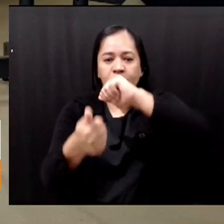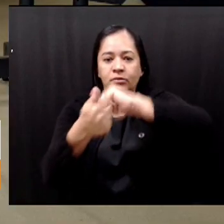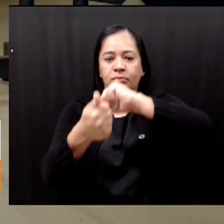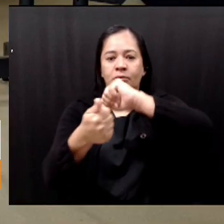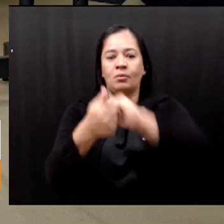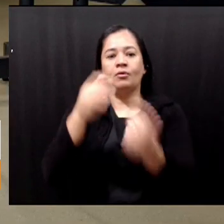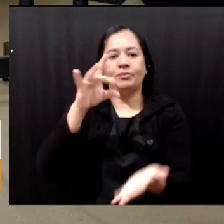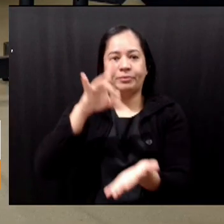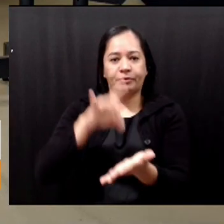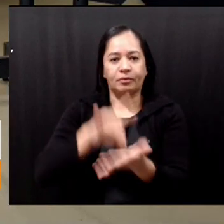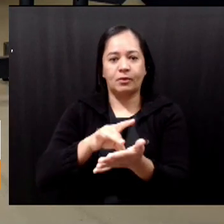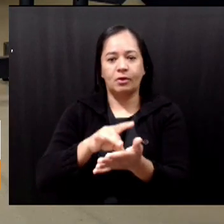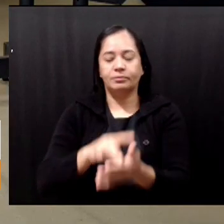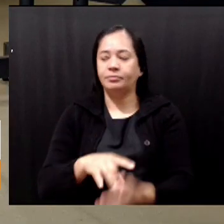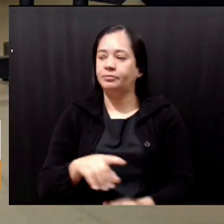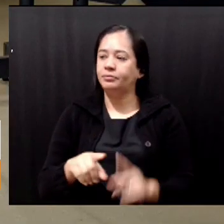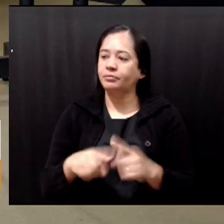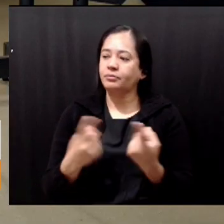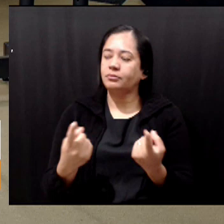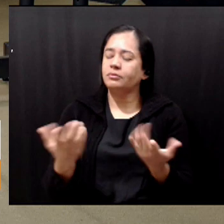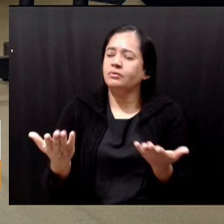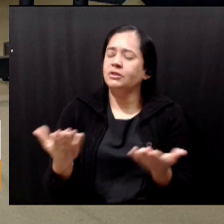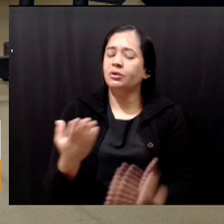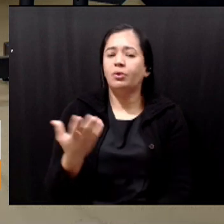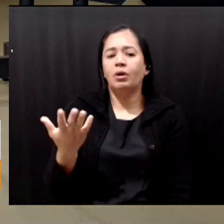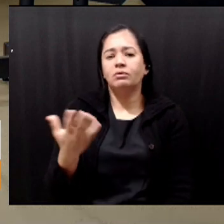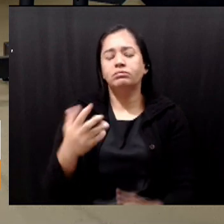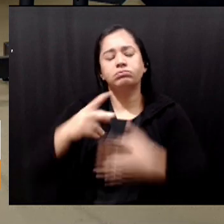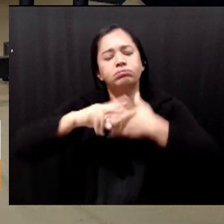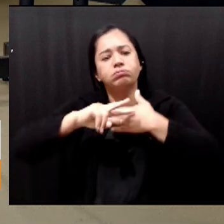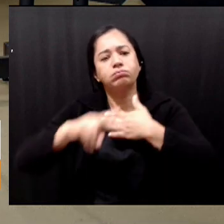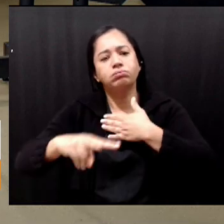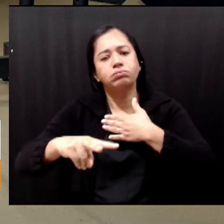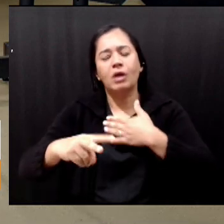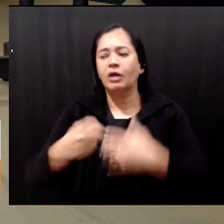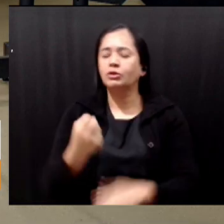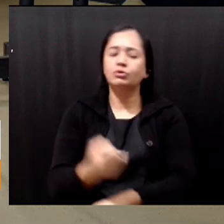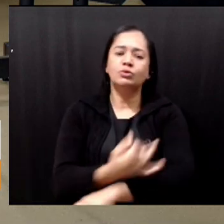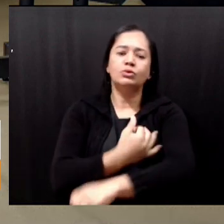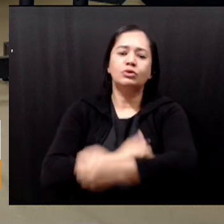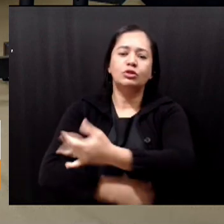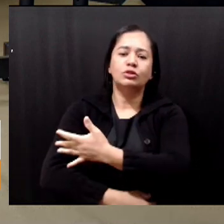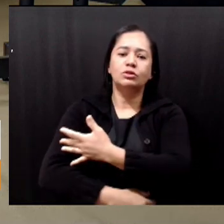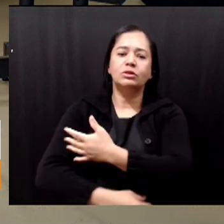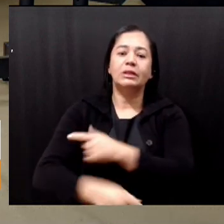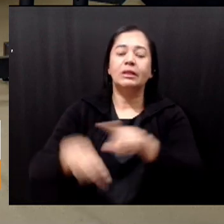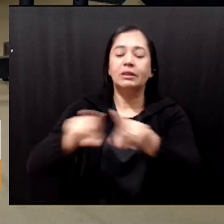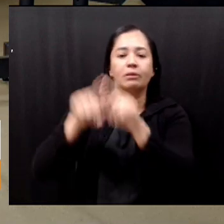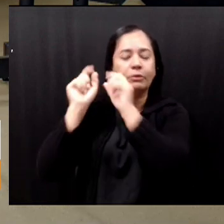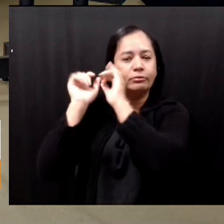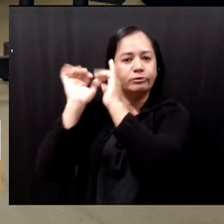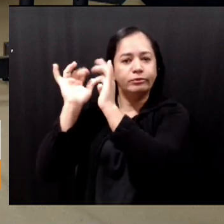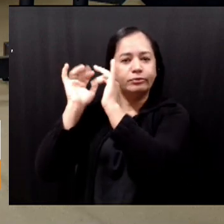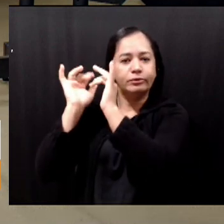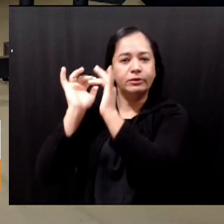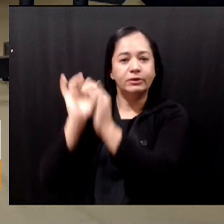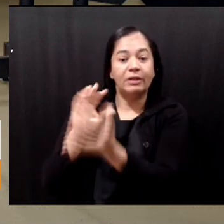que é os impactos emocionais e neurológicos da ausência, então, de amigos